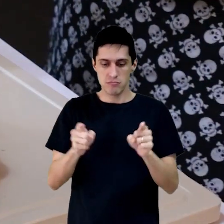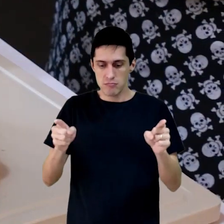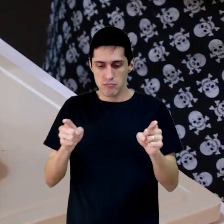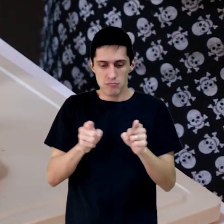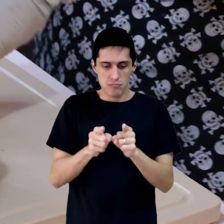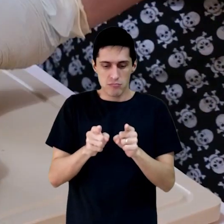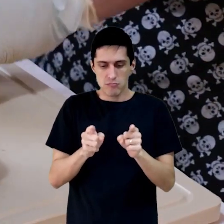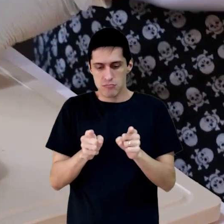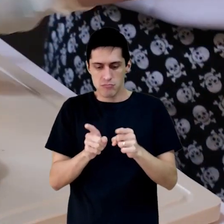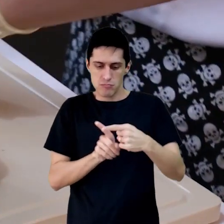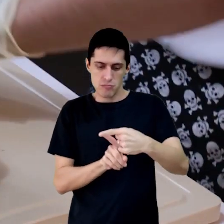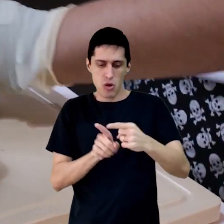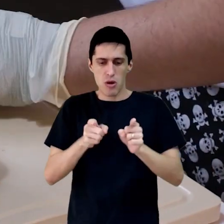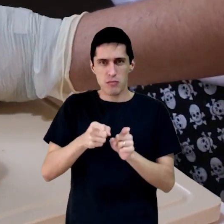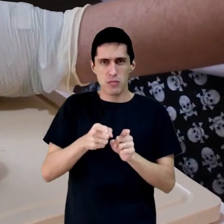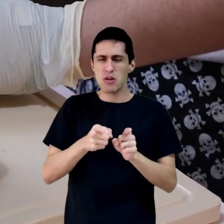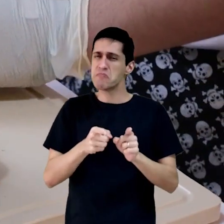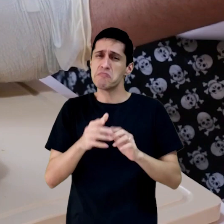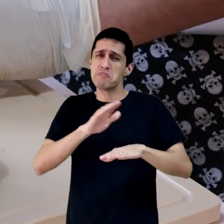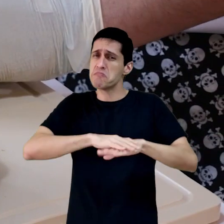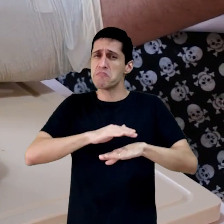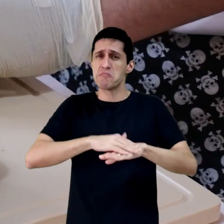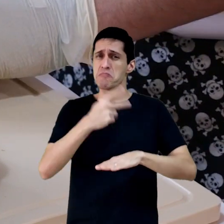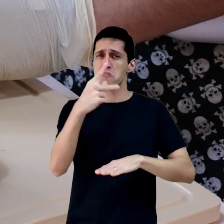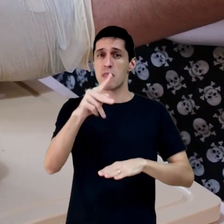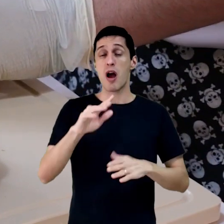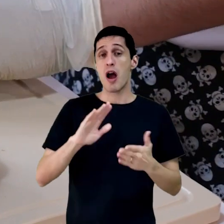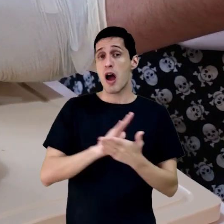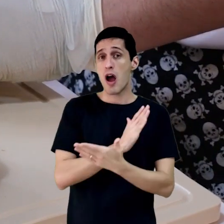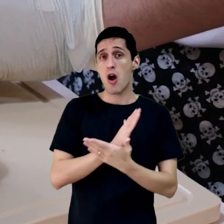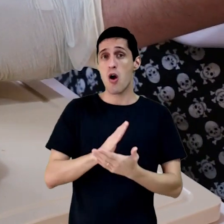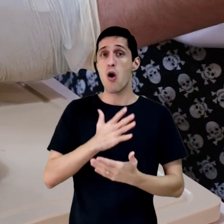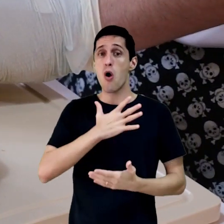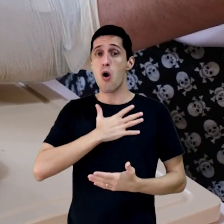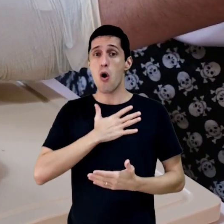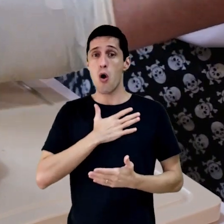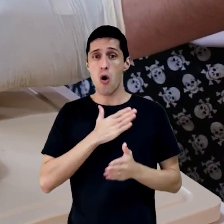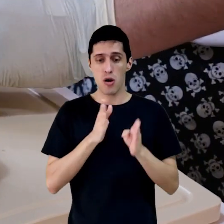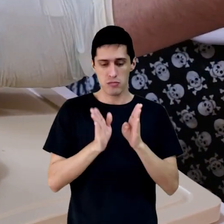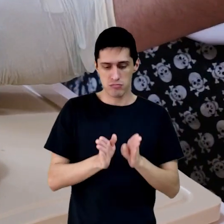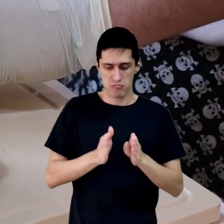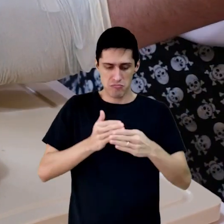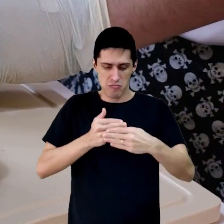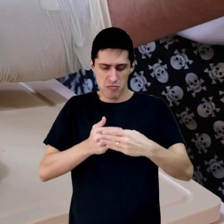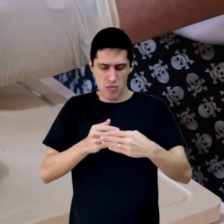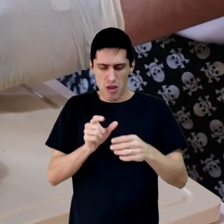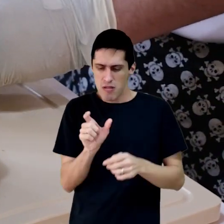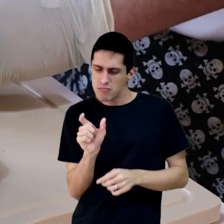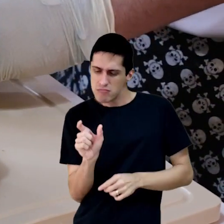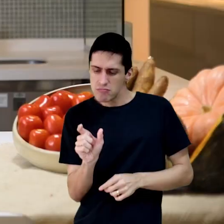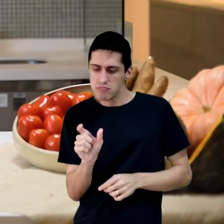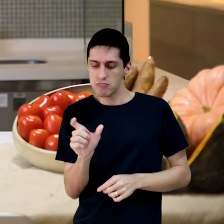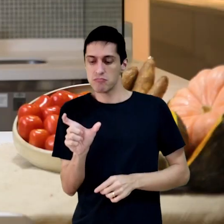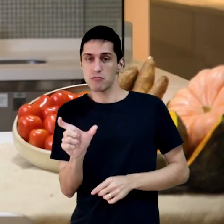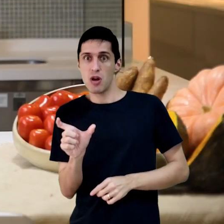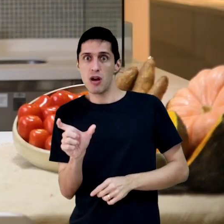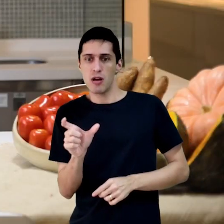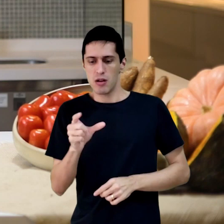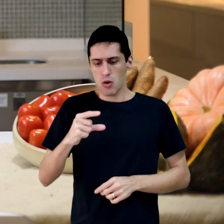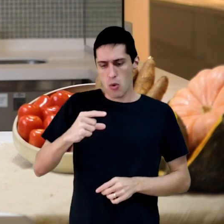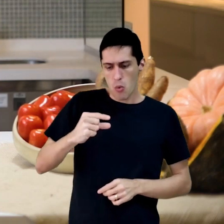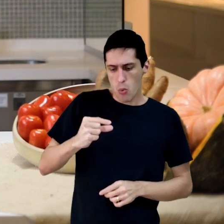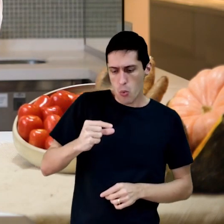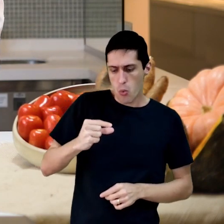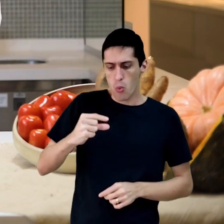vocês quiserem. Então assim, ó, tem pessoas que preferem cubos menores, tem pessoas que cortam os